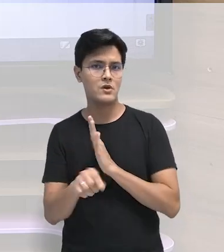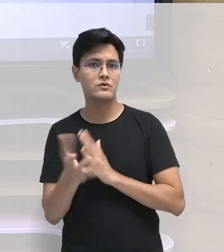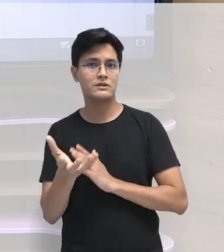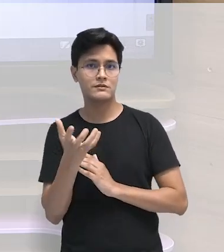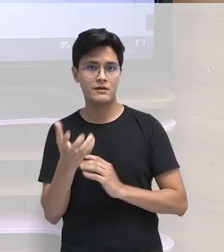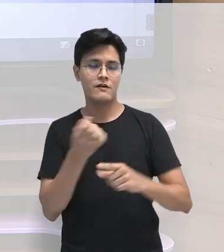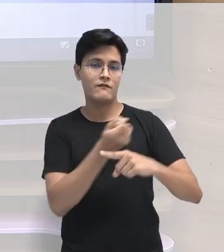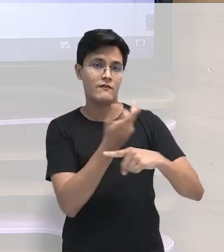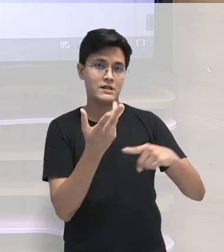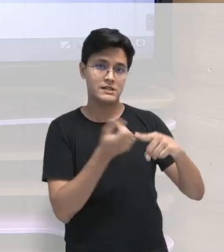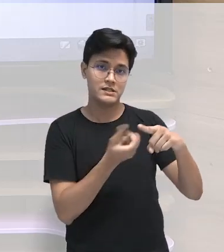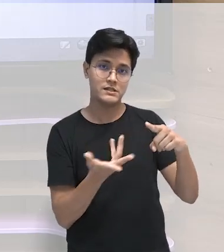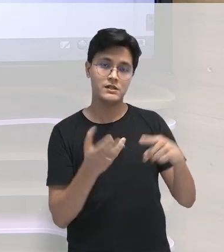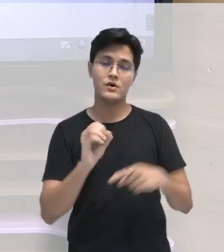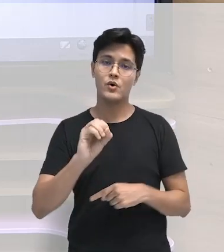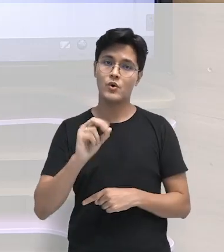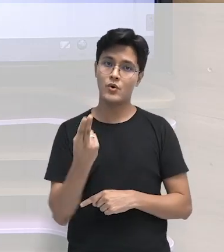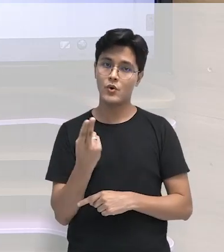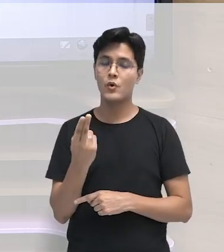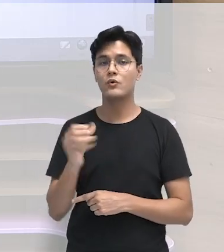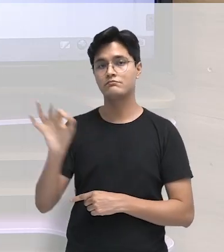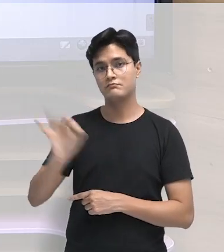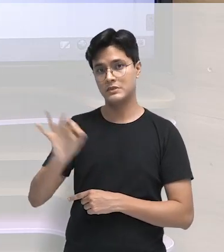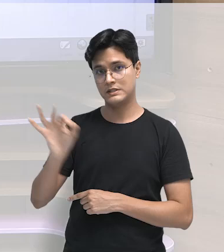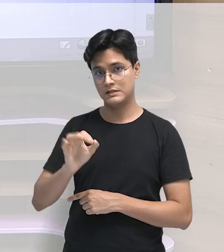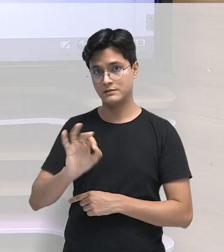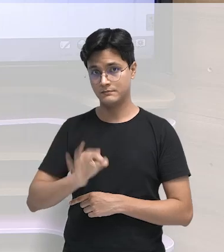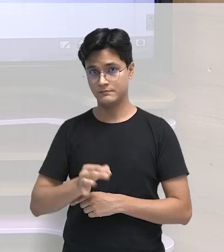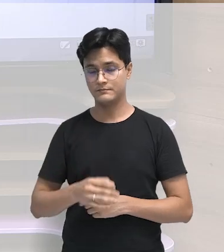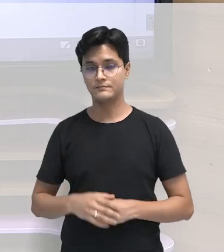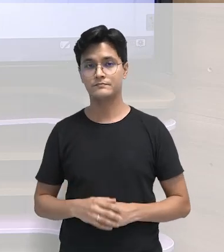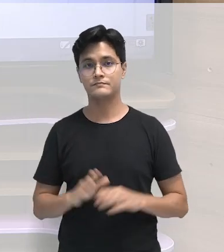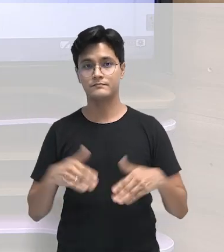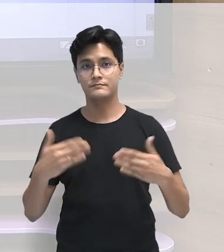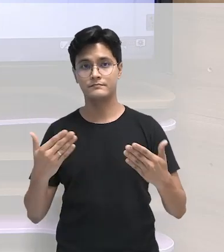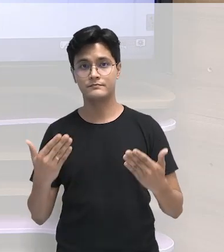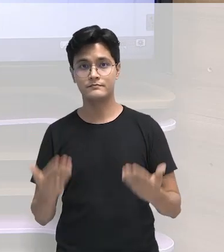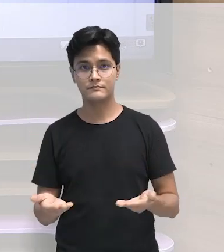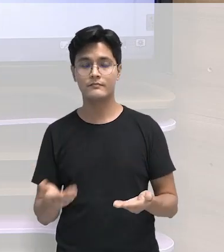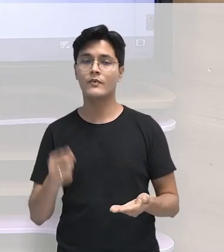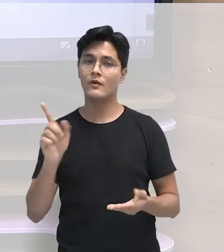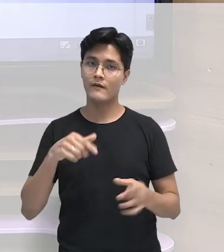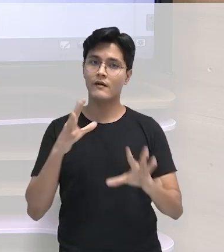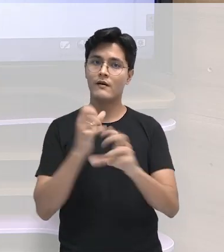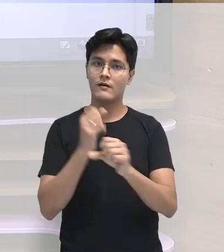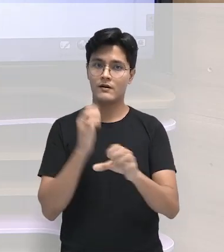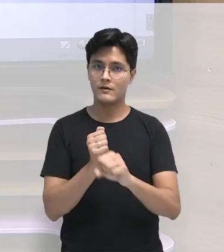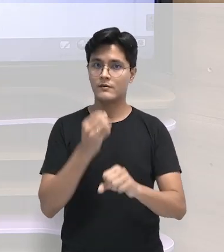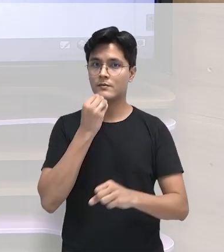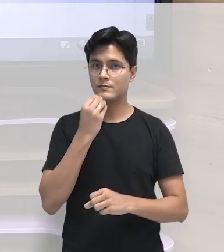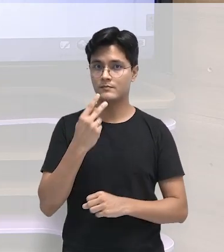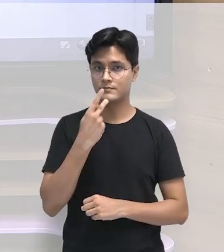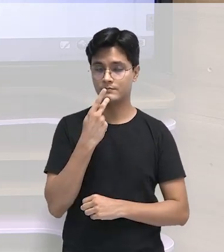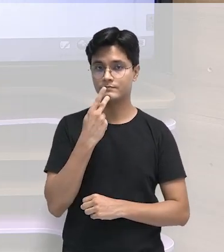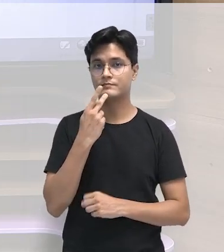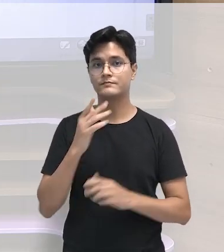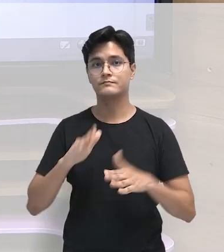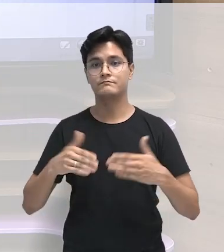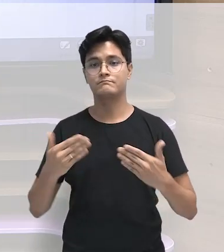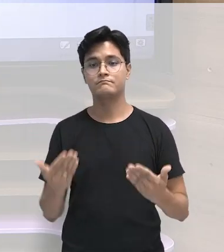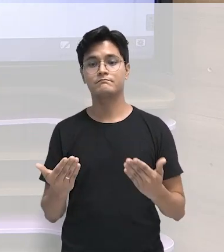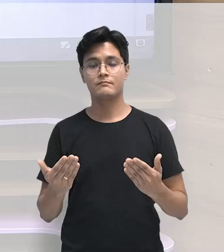fração ou nas chances em porcentagem, tá certo? Então, isso é o cálculo de probabilidade.